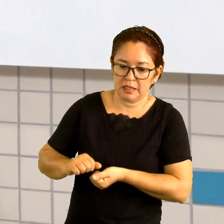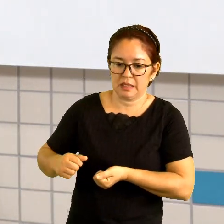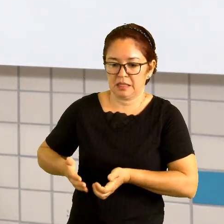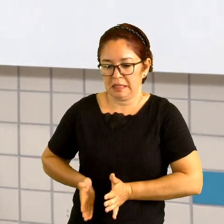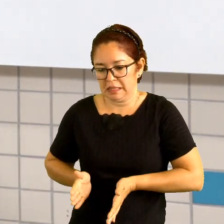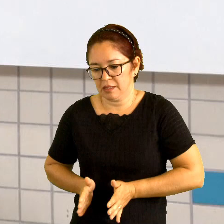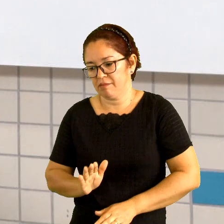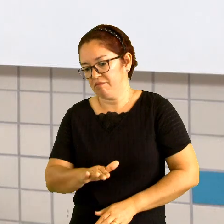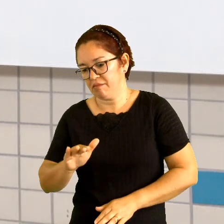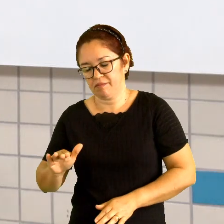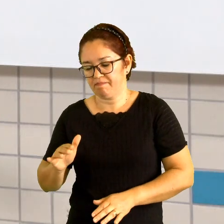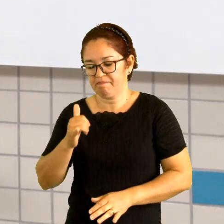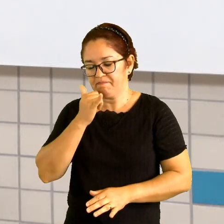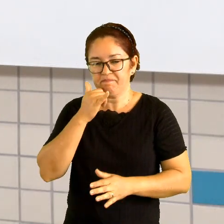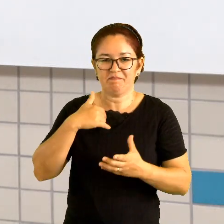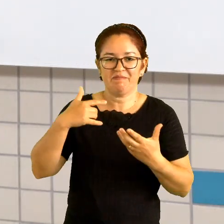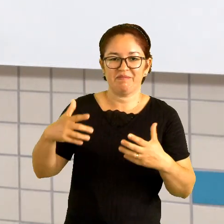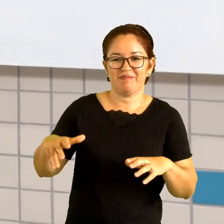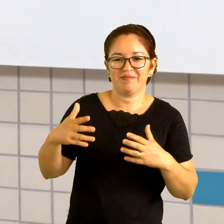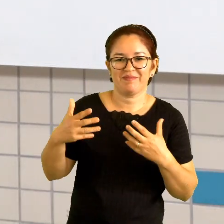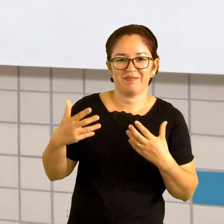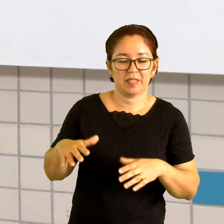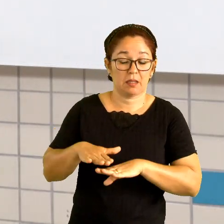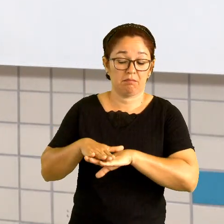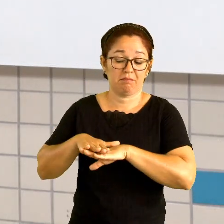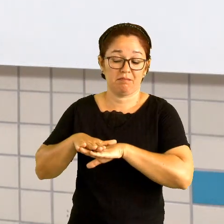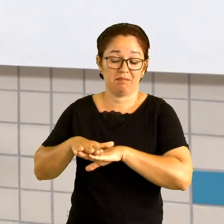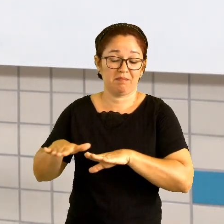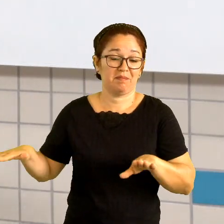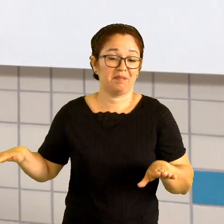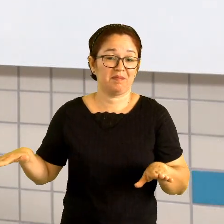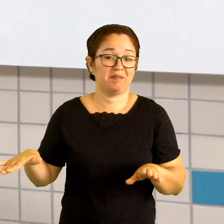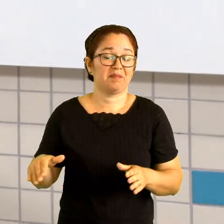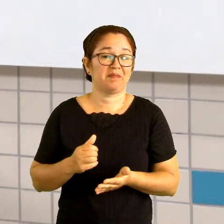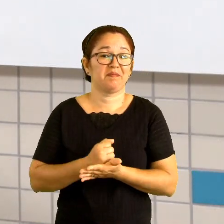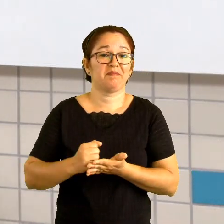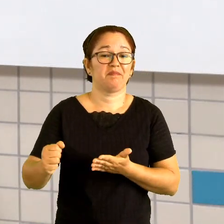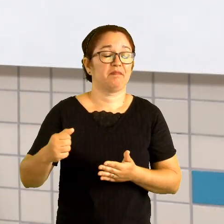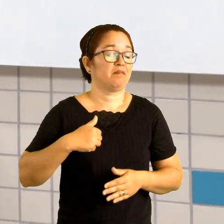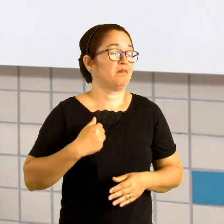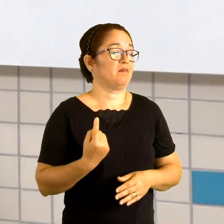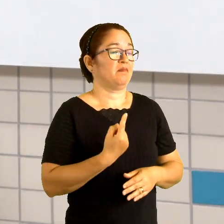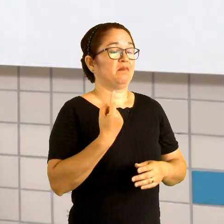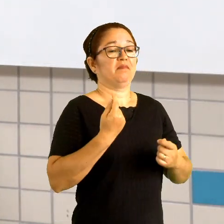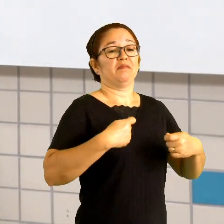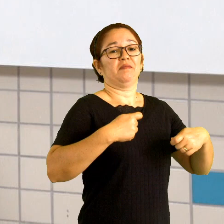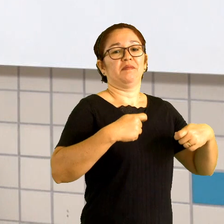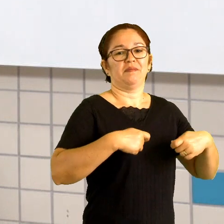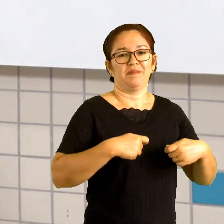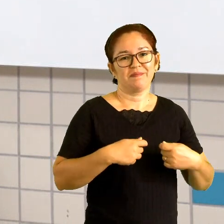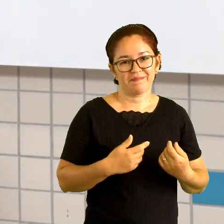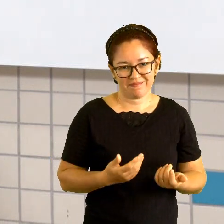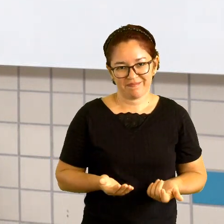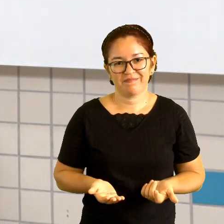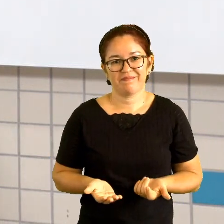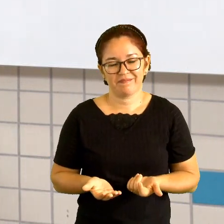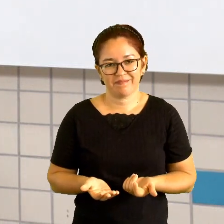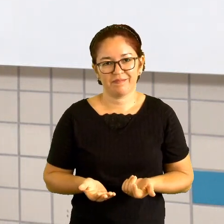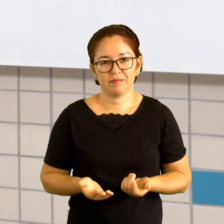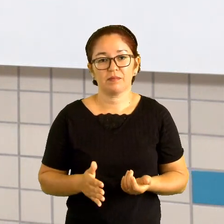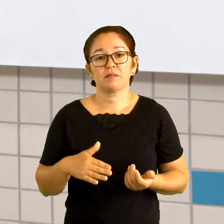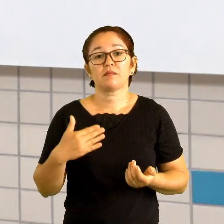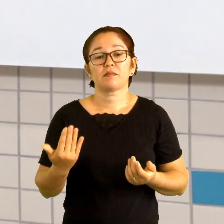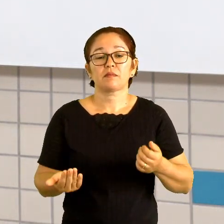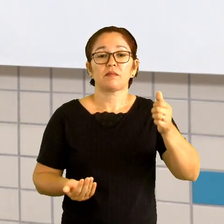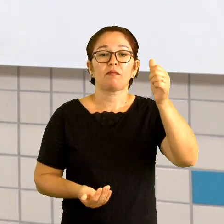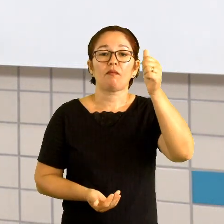quis. Ela não quis, ela deu logo um fim na Ram e foi viver a vida dela. Então, qual desses 4